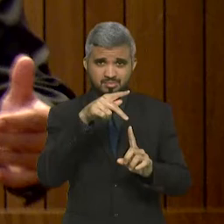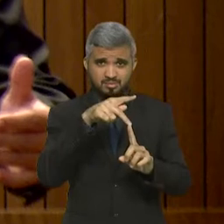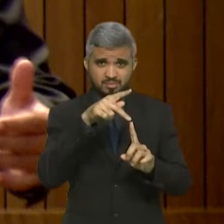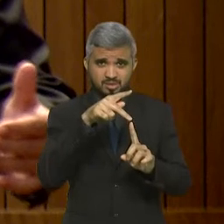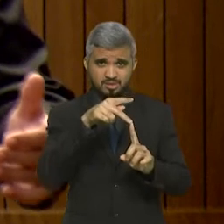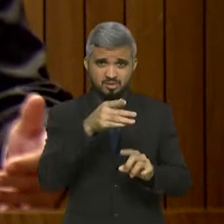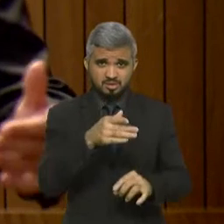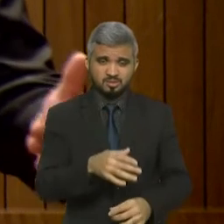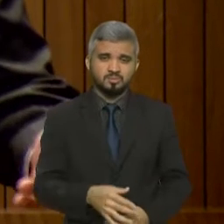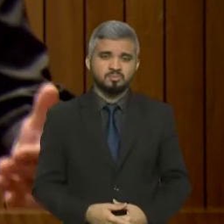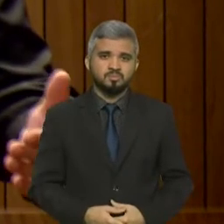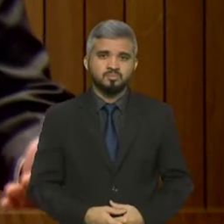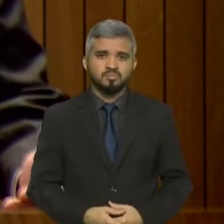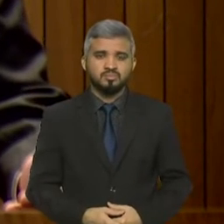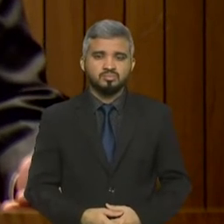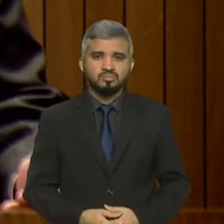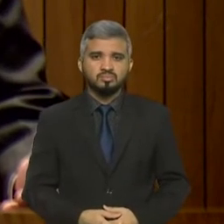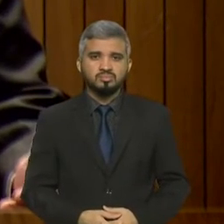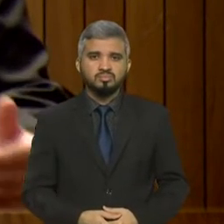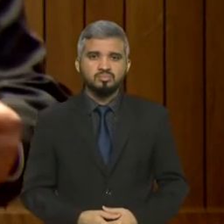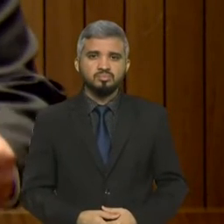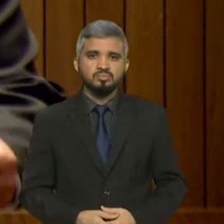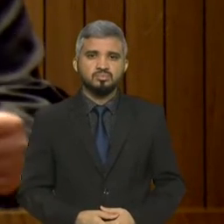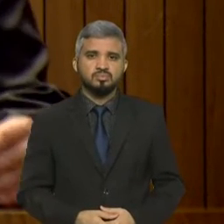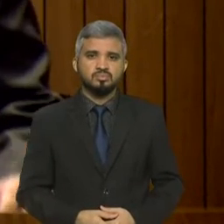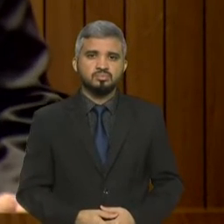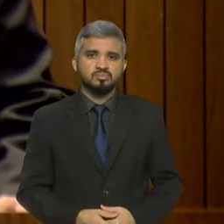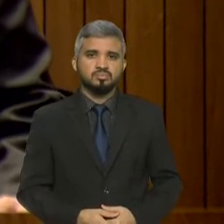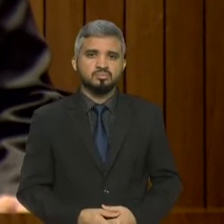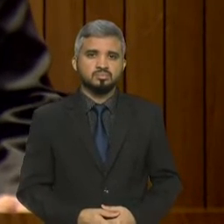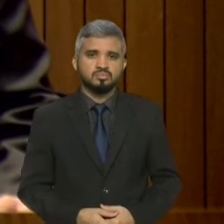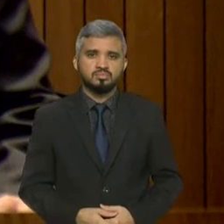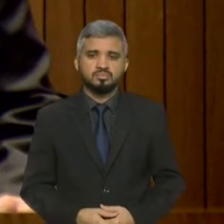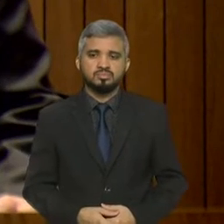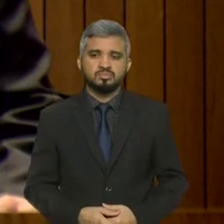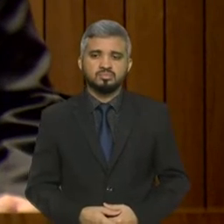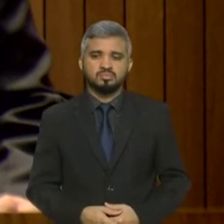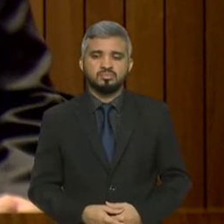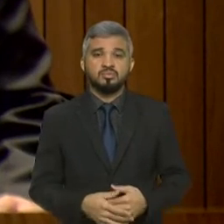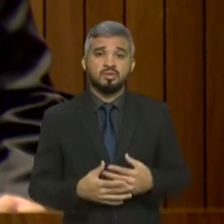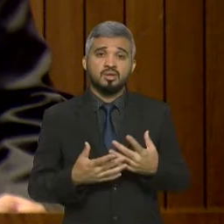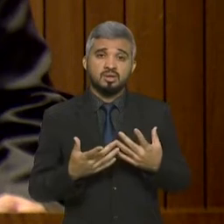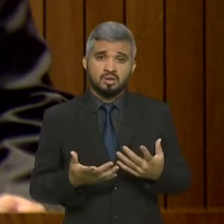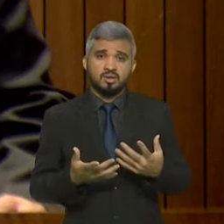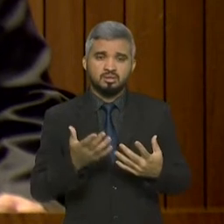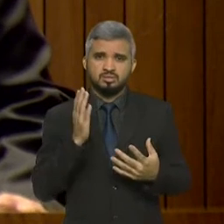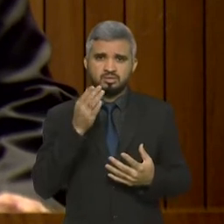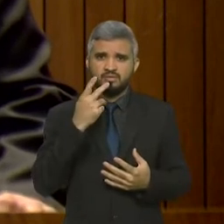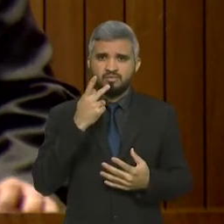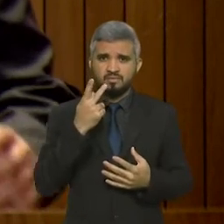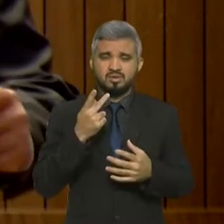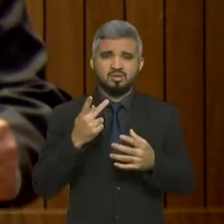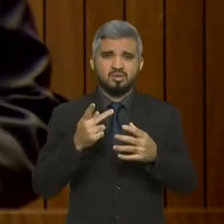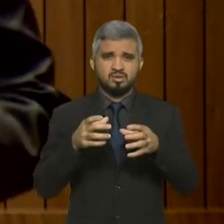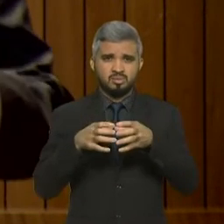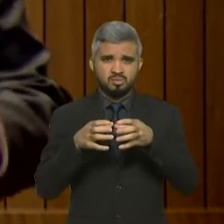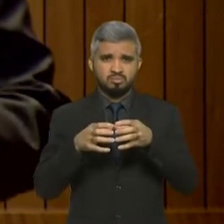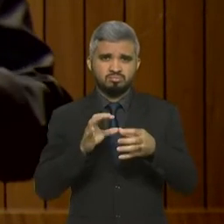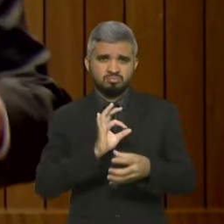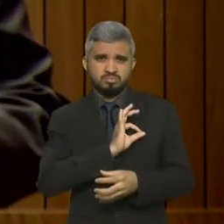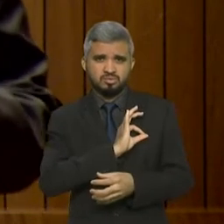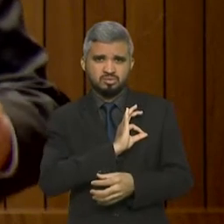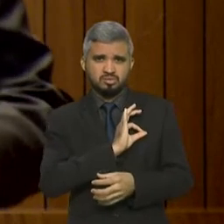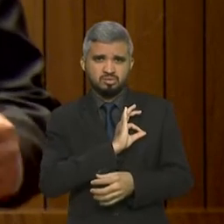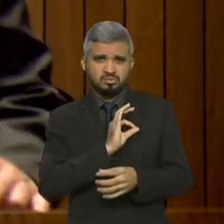tornou que a companhia independente para batalhão na cidade de Pedreiras e conseguiu